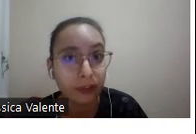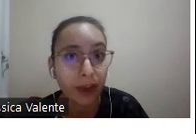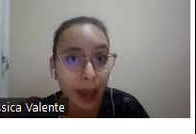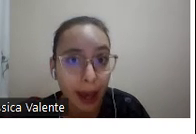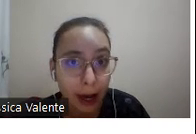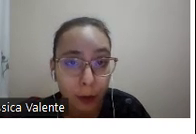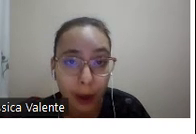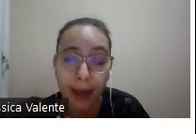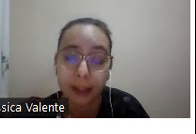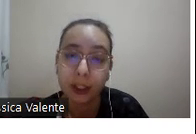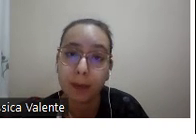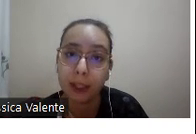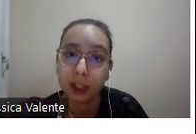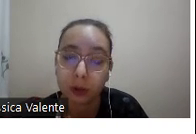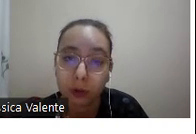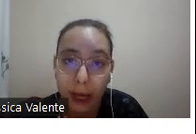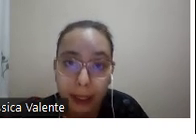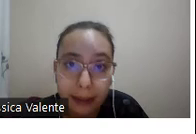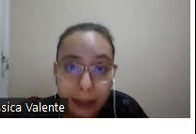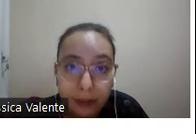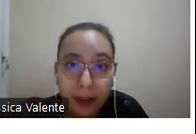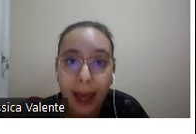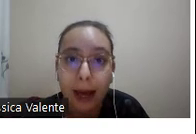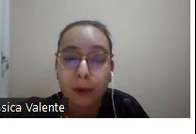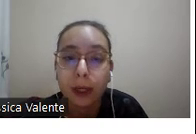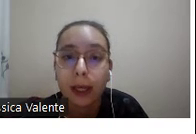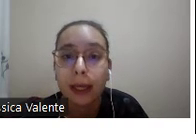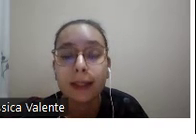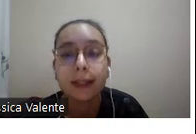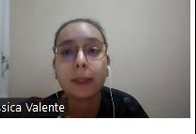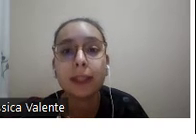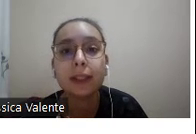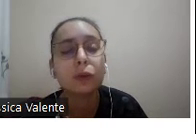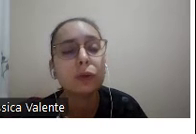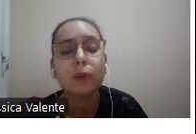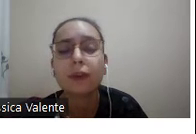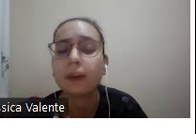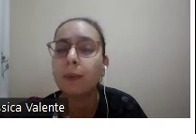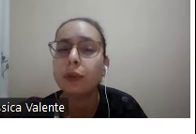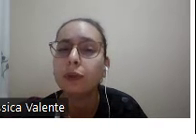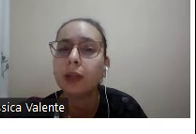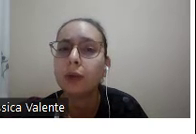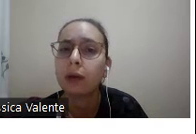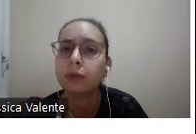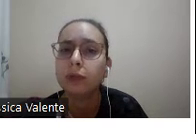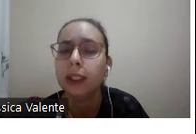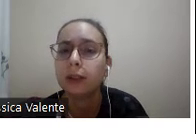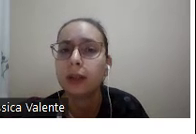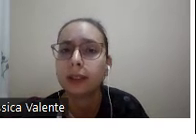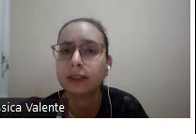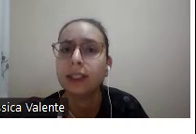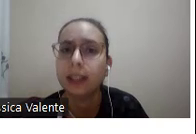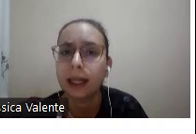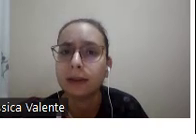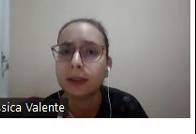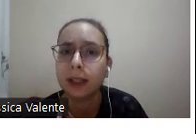um verbo. A gente aprende a conjugar esse verbo. E a gente aprende isso tudo de uma forma muito natural no início da